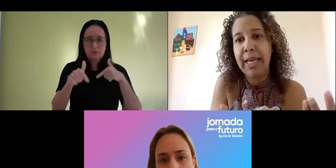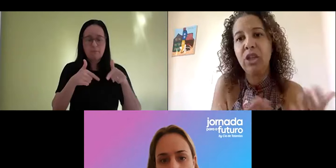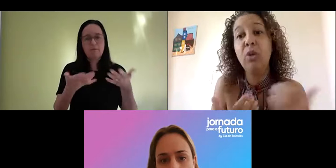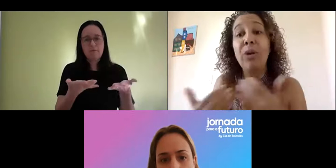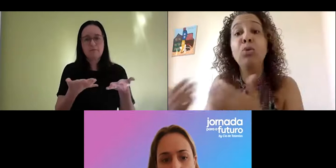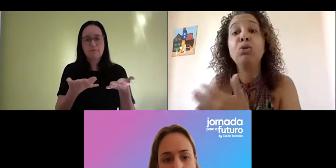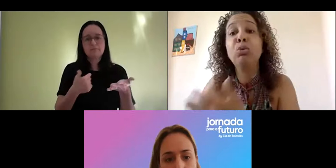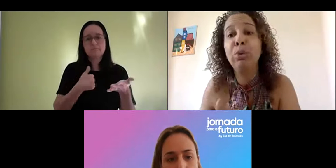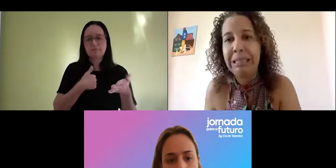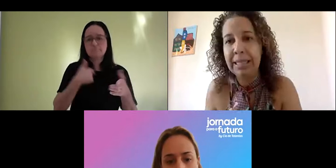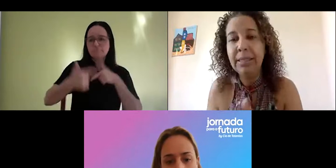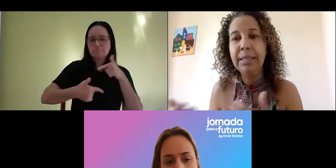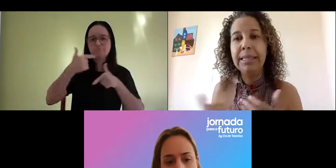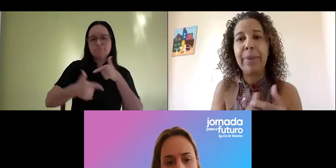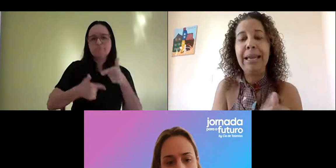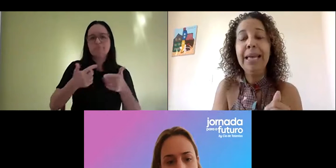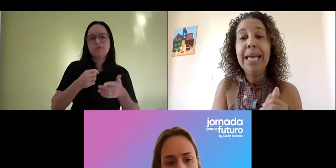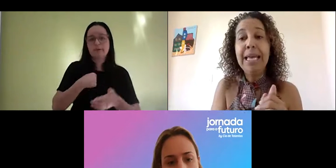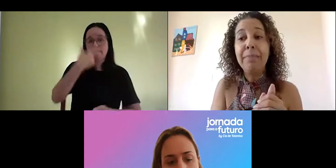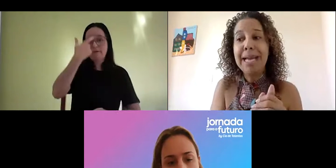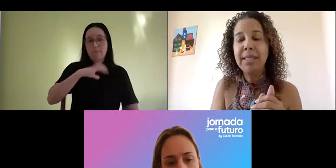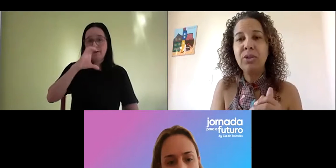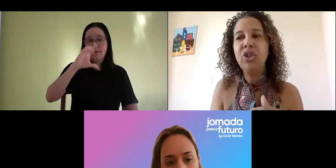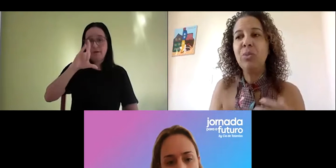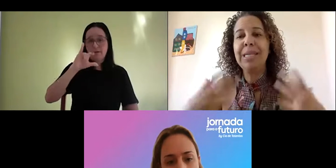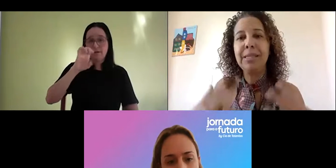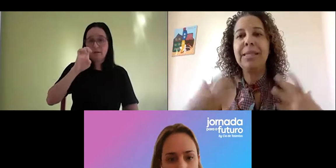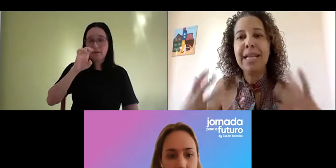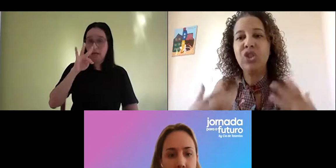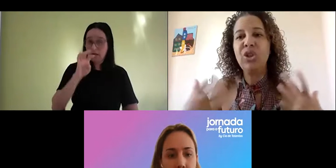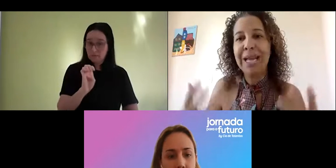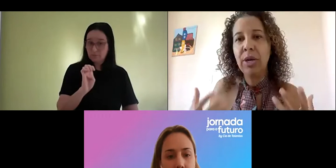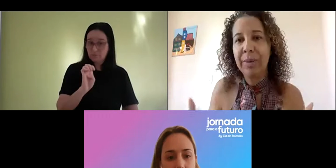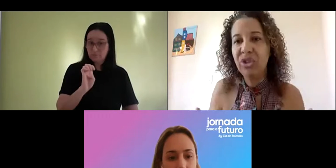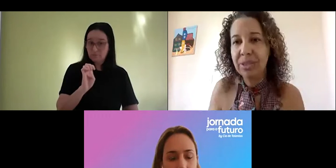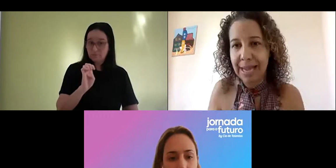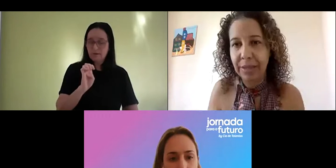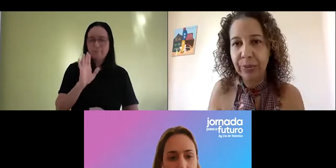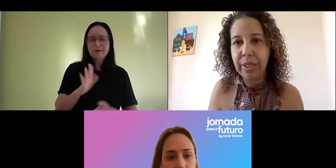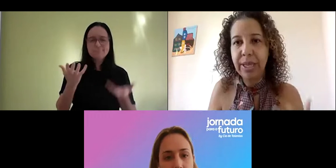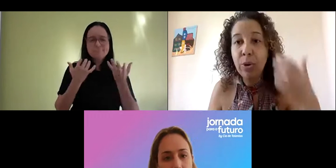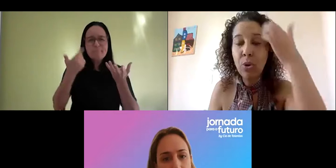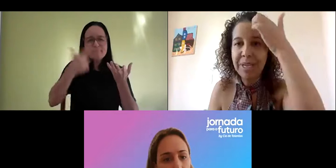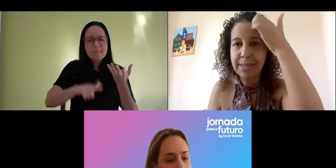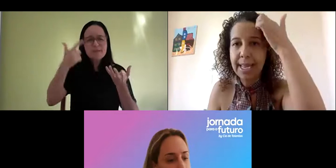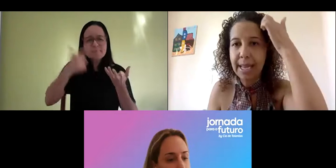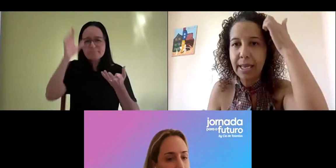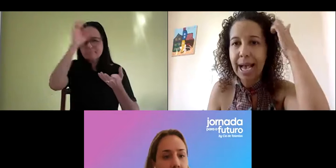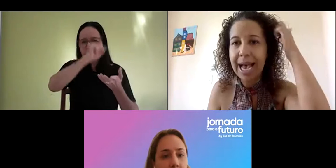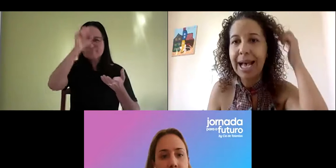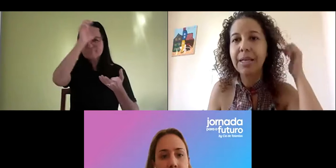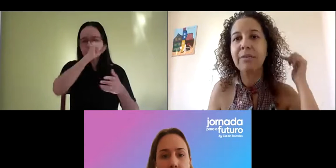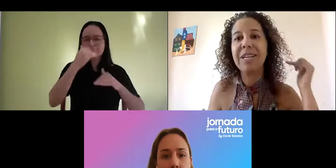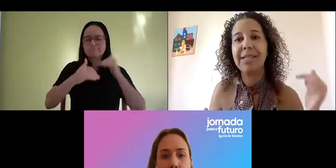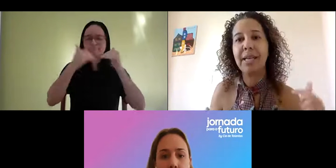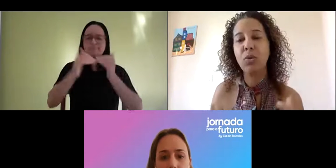o cliente, não uma consultoria, tá bem? Mas eu senti uma necessidade de maior aprendizado. Então, eu comecei